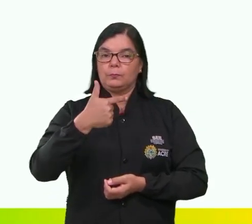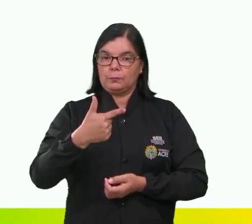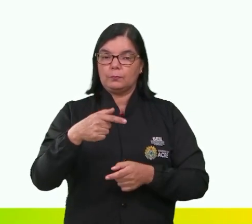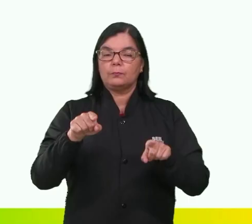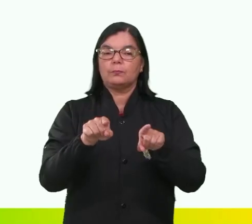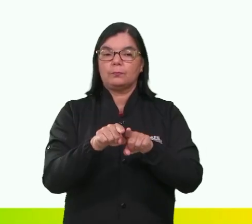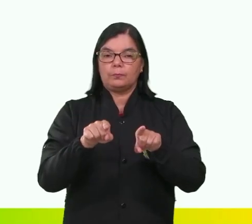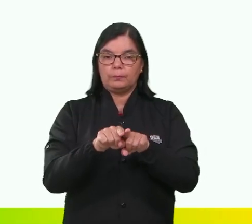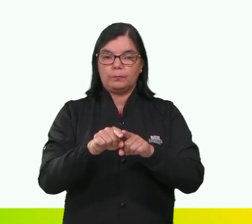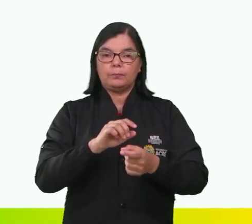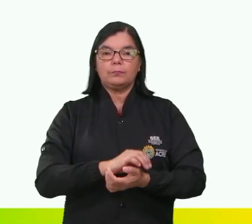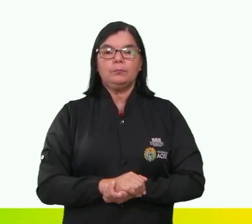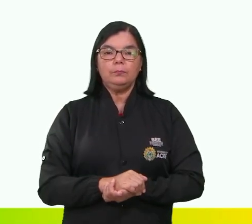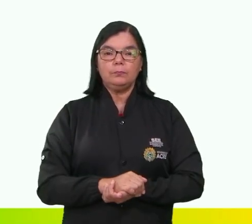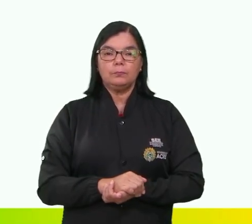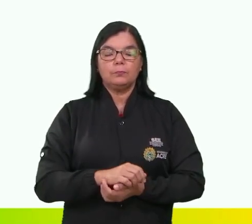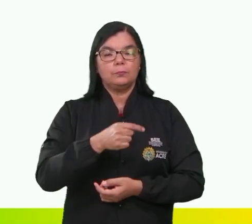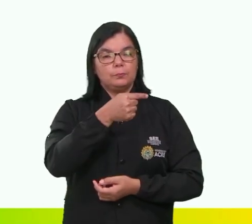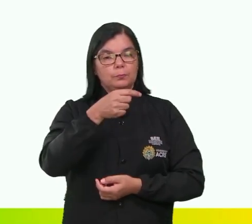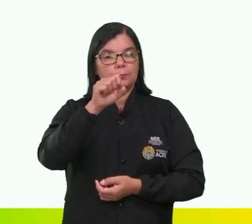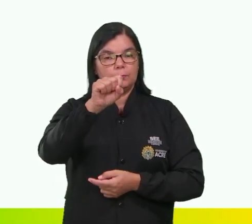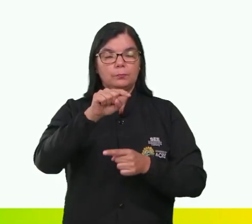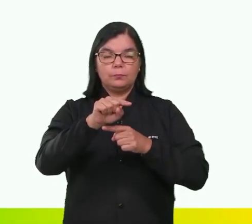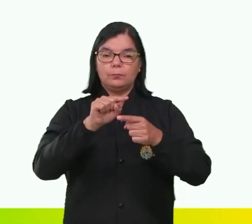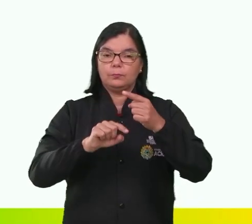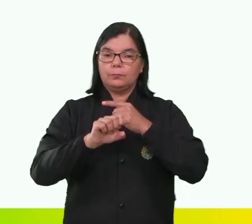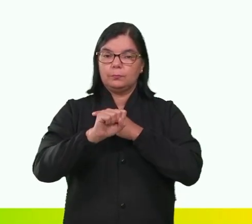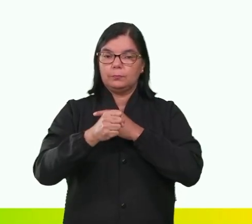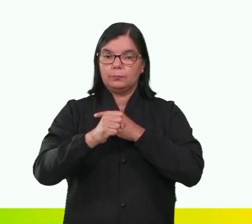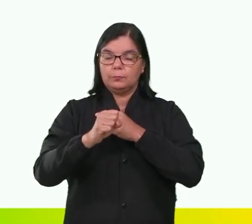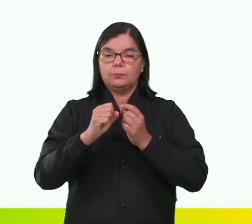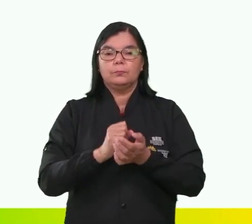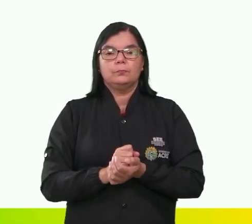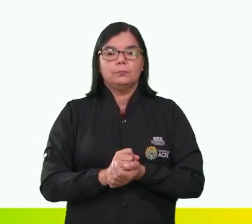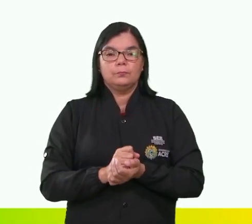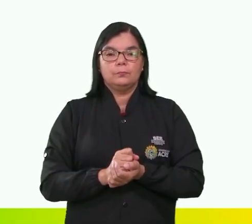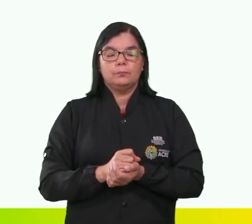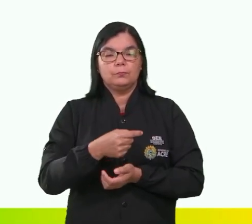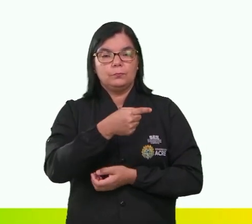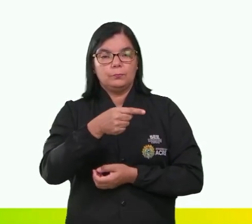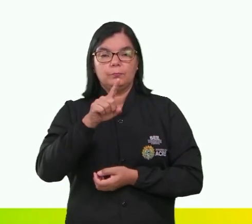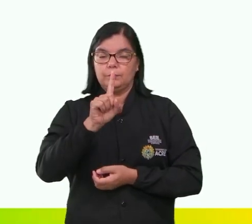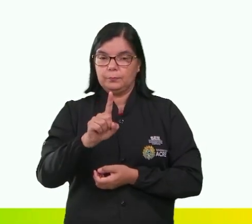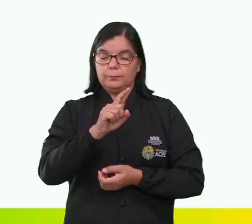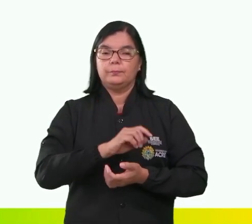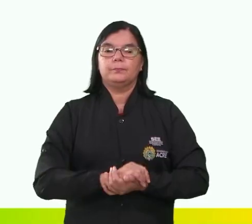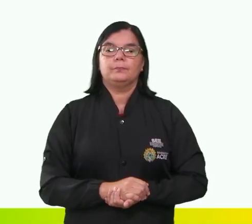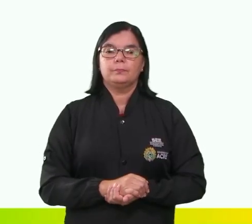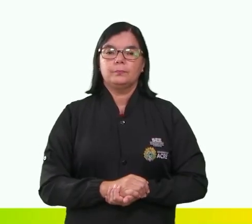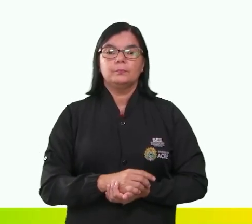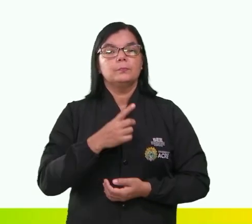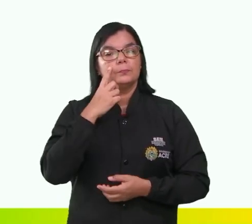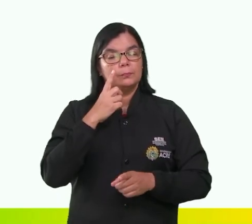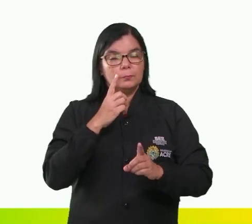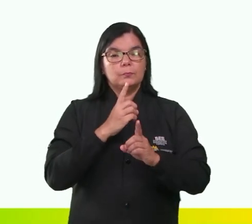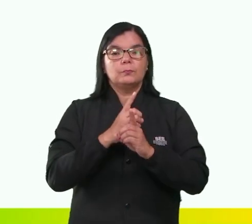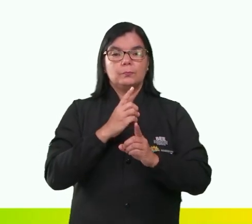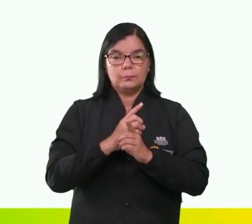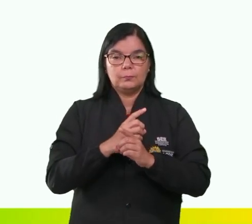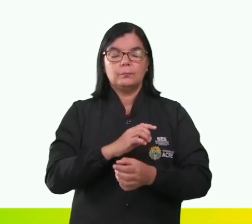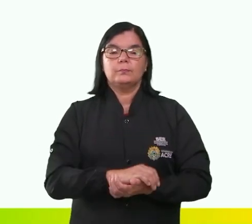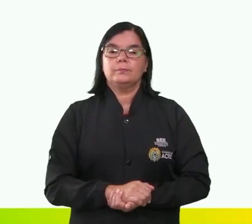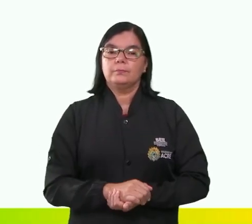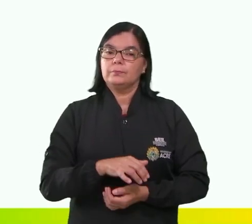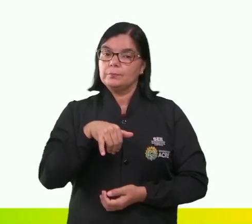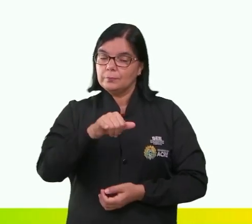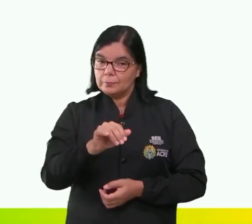Também vai ser, pessoal, menos 8 dividido para 8, que é menos 1. Então, encontramos o x vértice